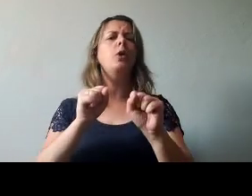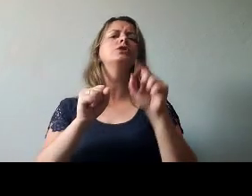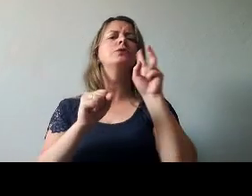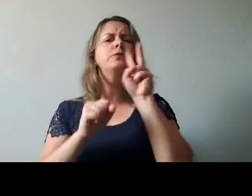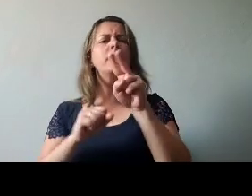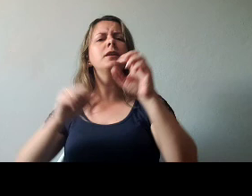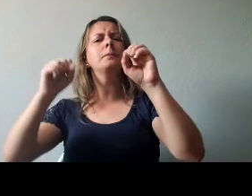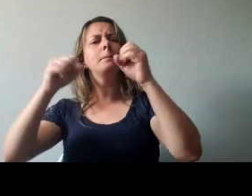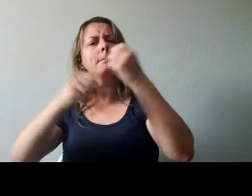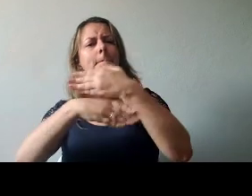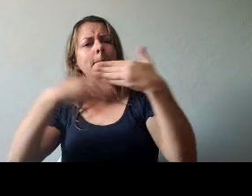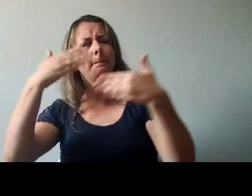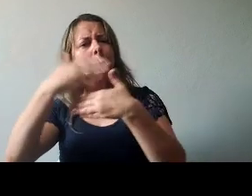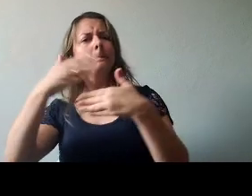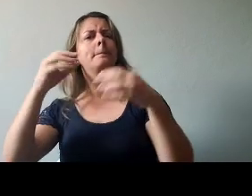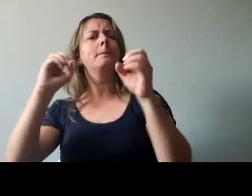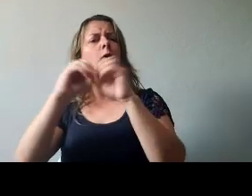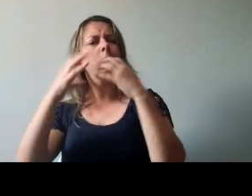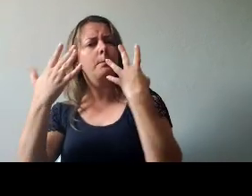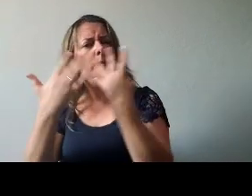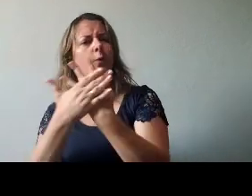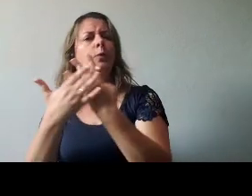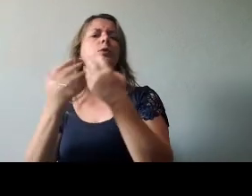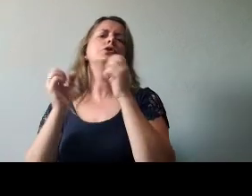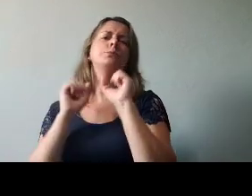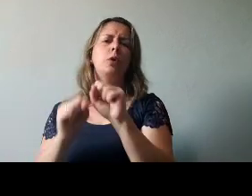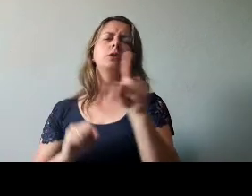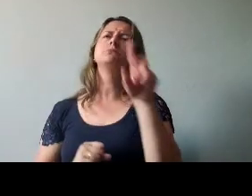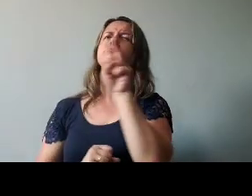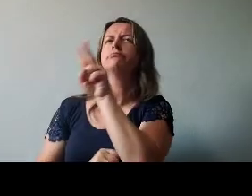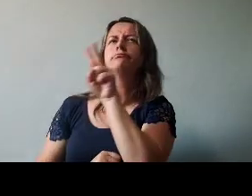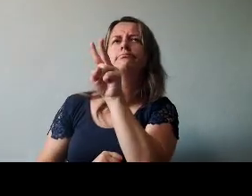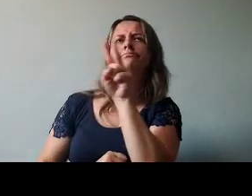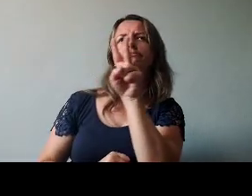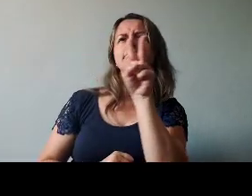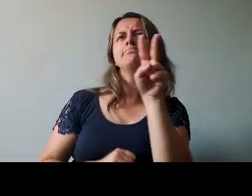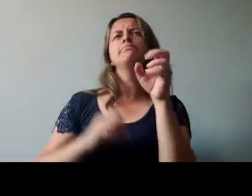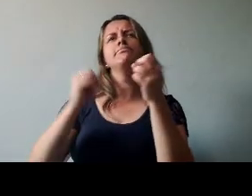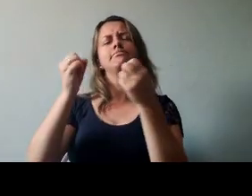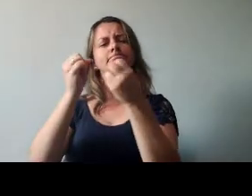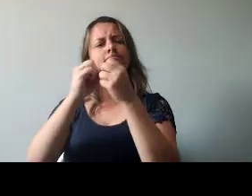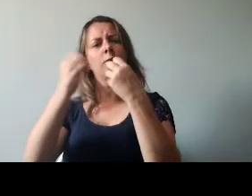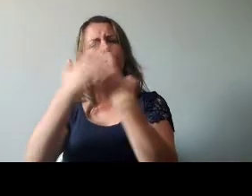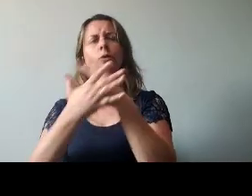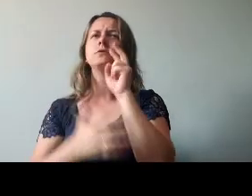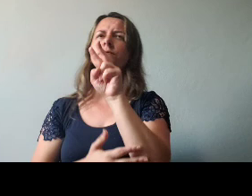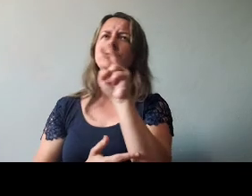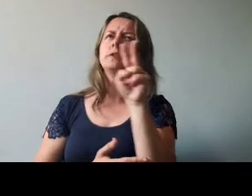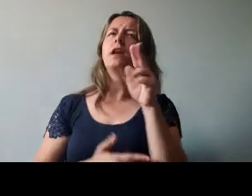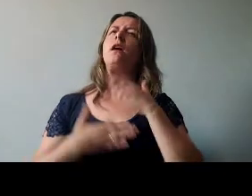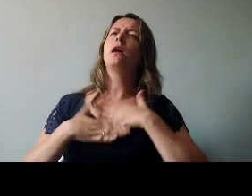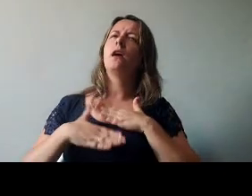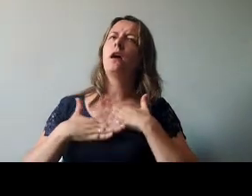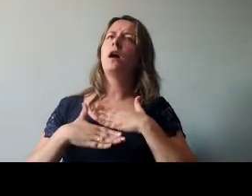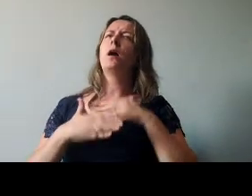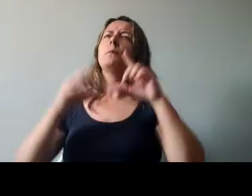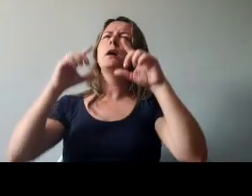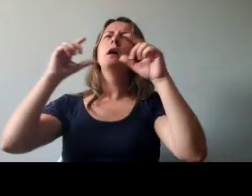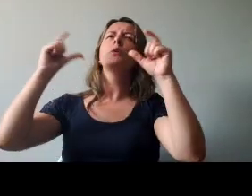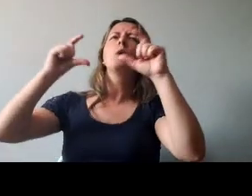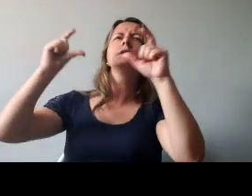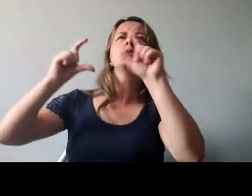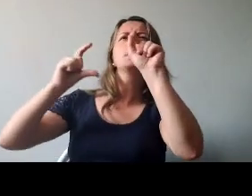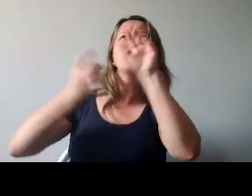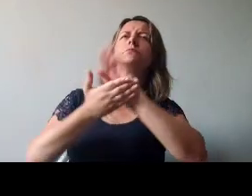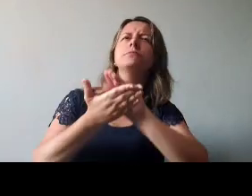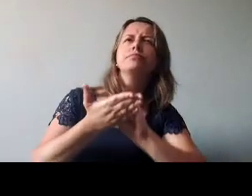que está lá no Moodle, dá uma voltada, passa os slides devagar, anota as equações direitinho, que eu sei